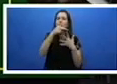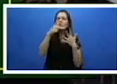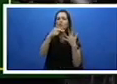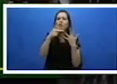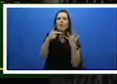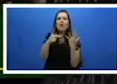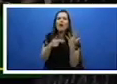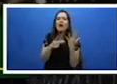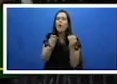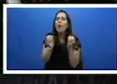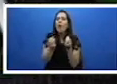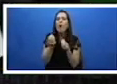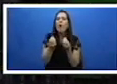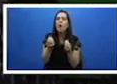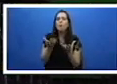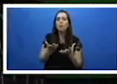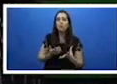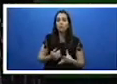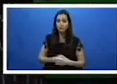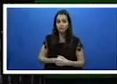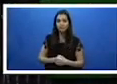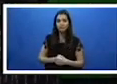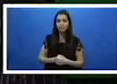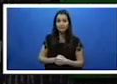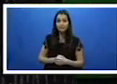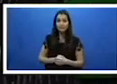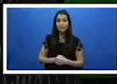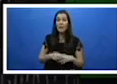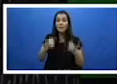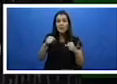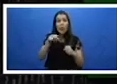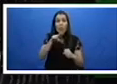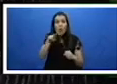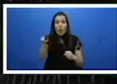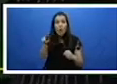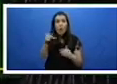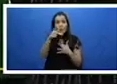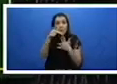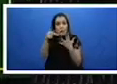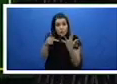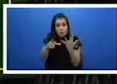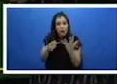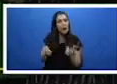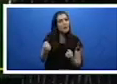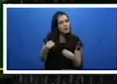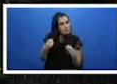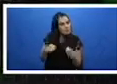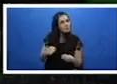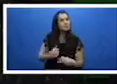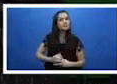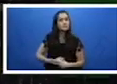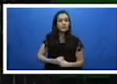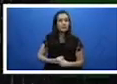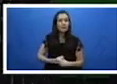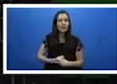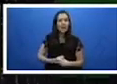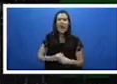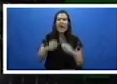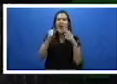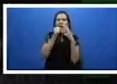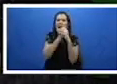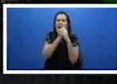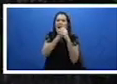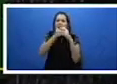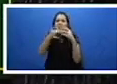Personagens. Como serão os personagens? Coloque nomes nos personagens, tá? Fale sobre as